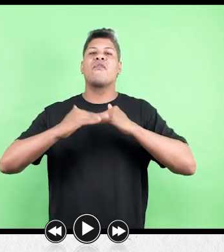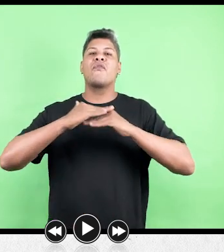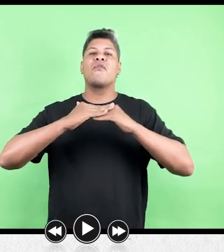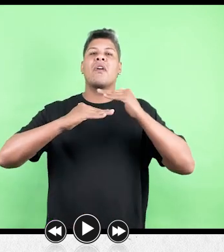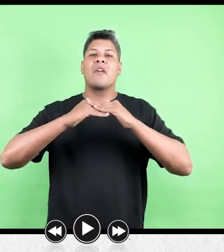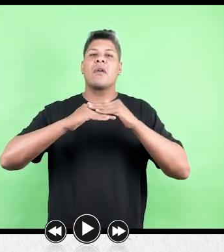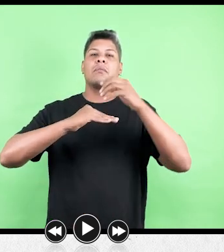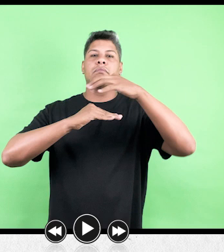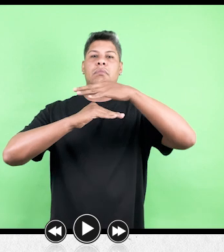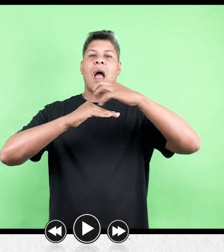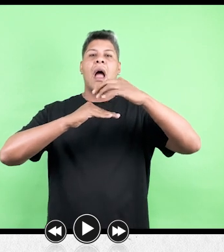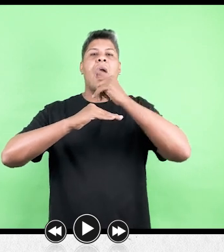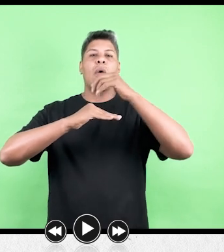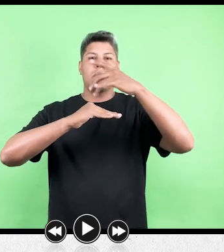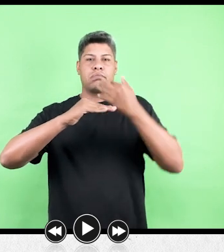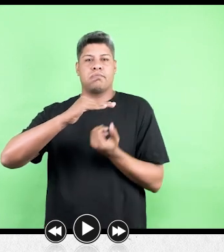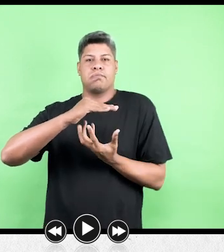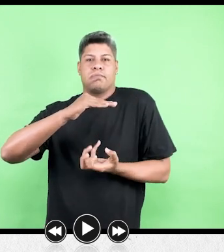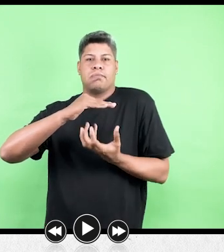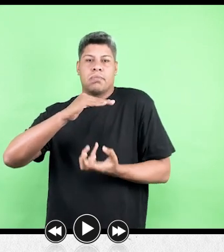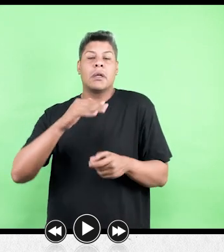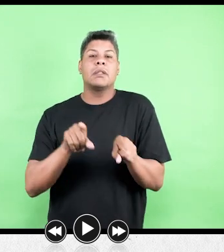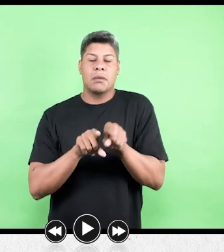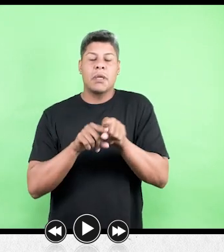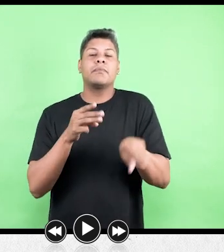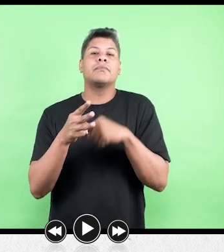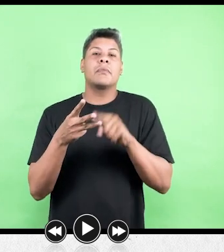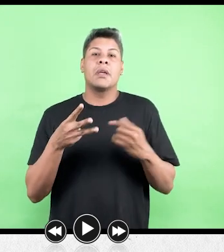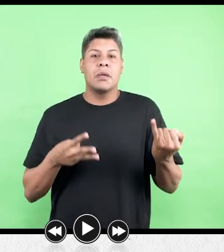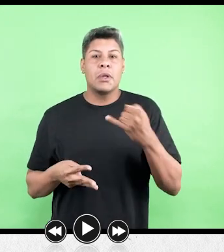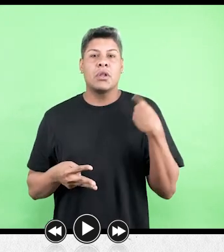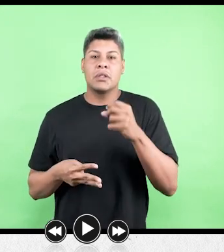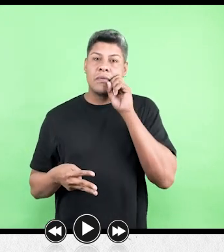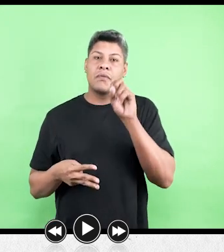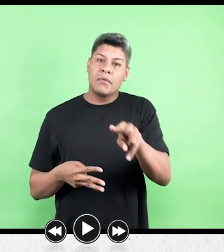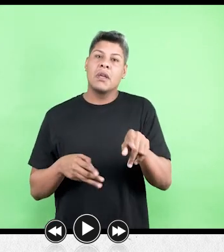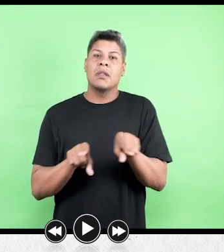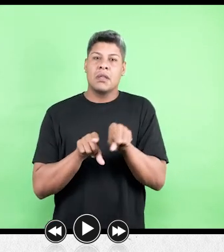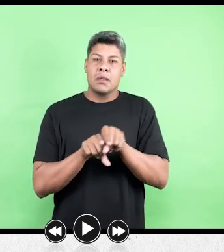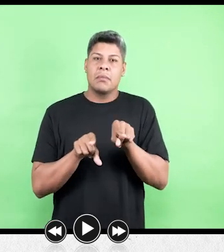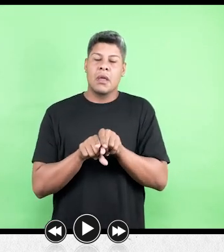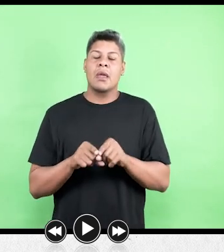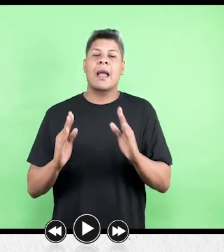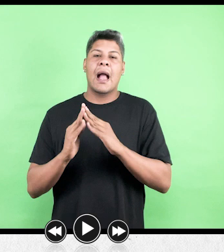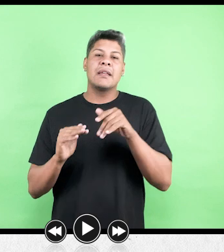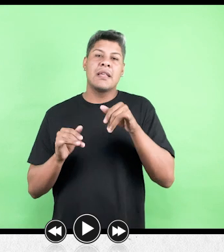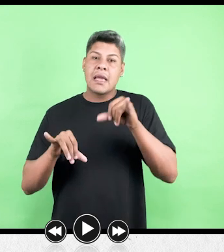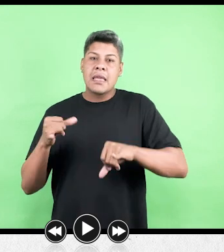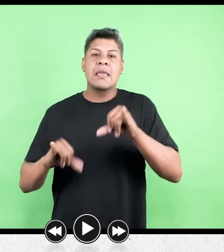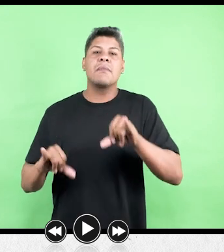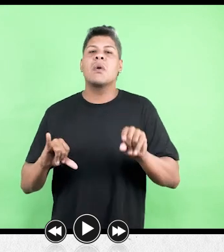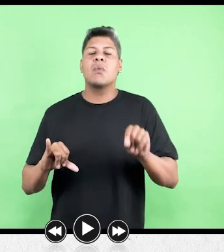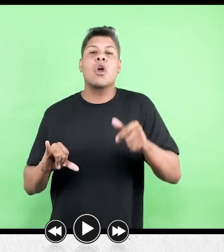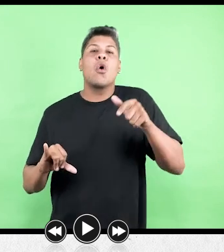também da decantação. Além disso, né, como terceiro ponto, é importante a gente verificar também a casa de química, que